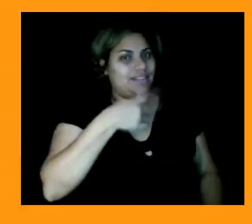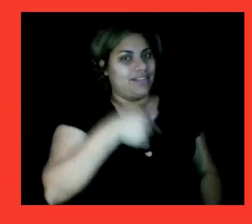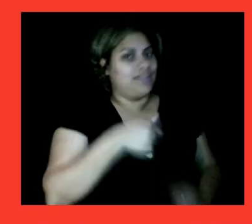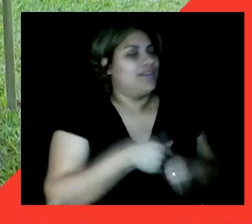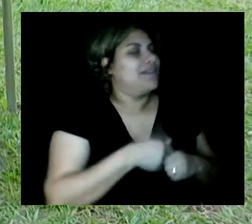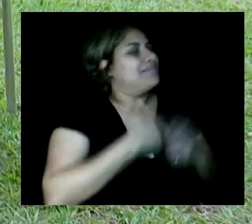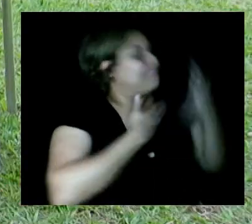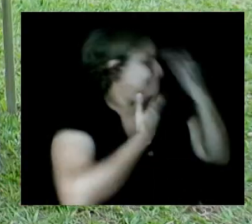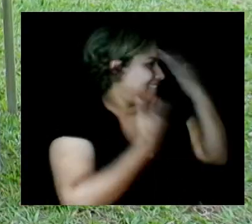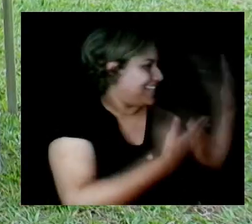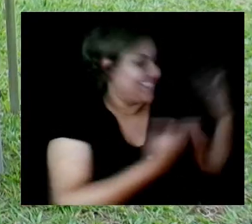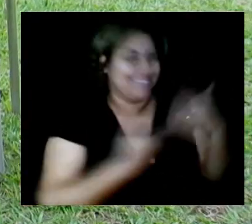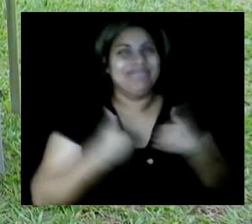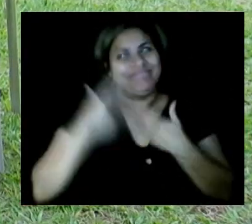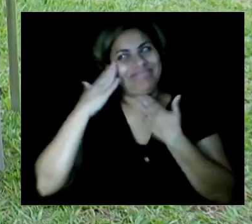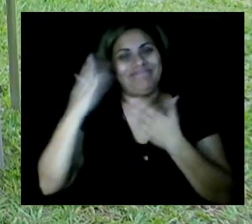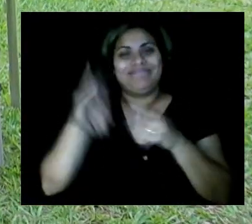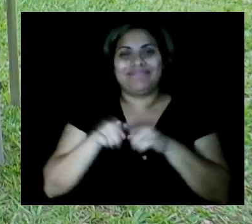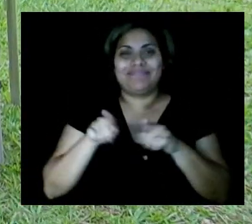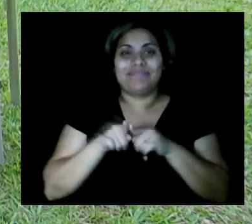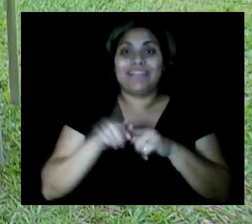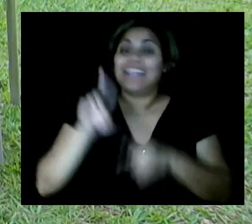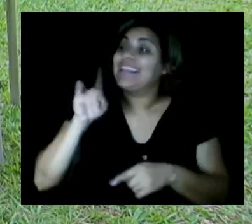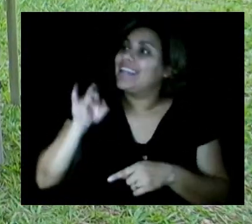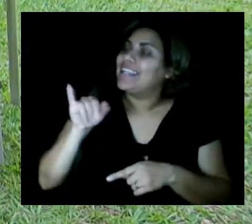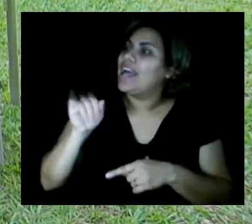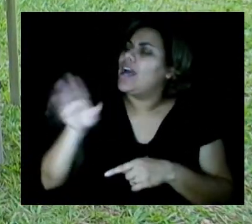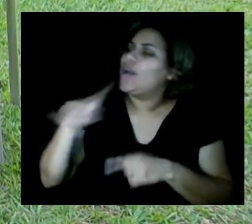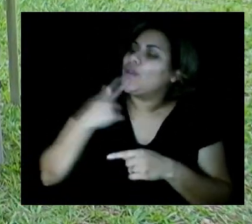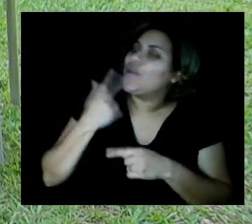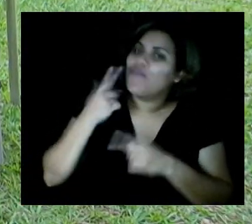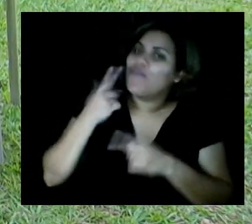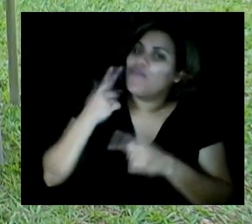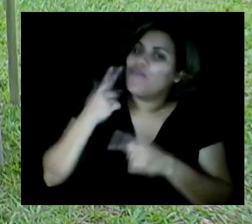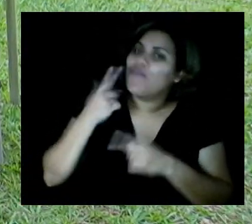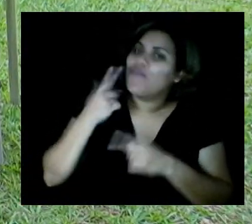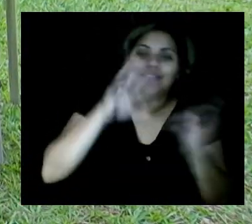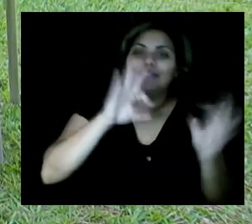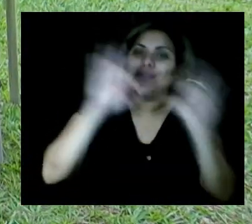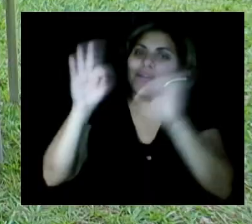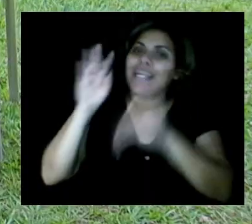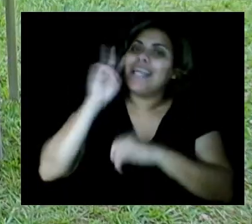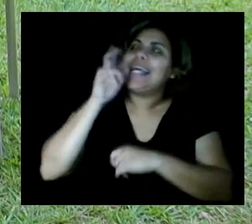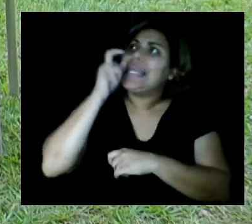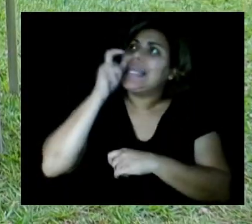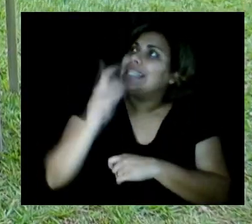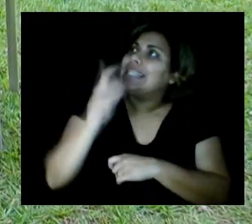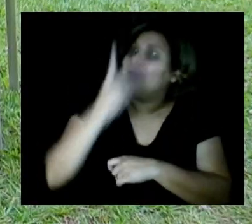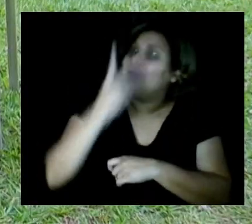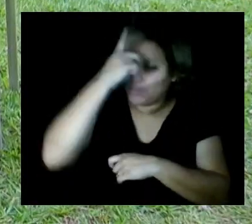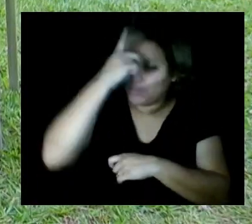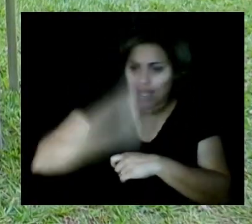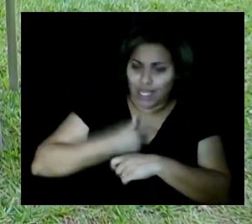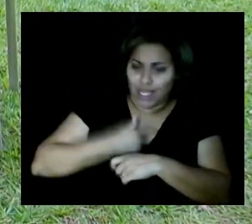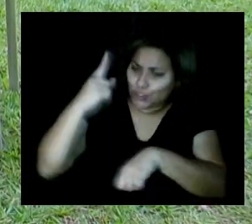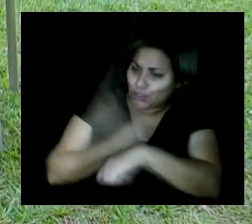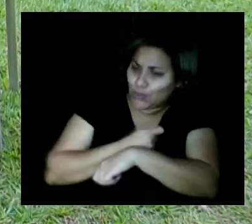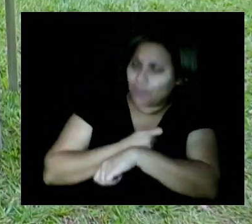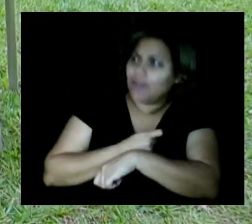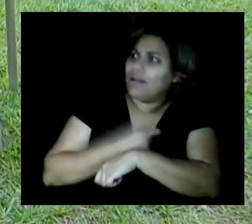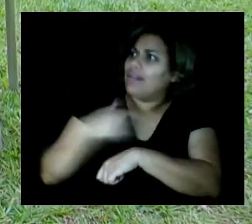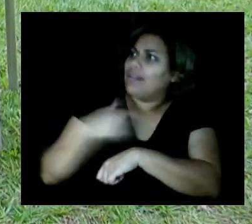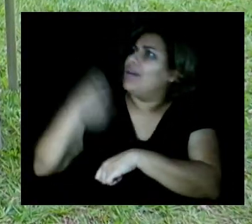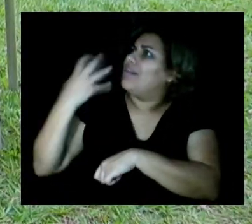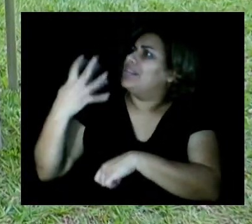agradeço. Dani, então a gente viu essa história interessante, né, de uma pessoa que se descobriu aos 47, né? Então